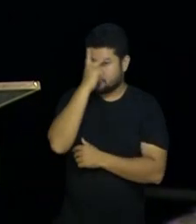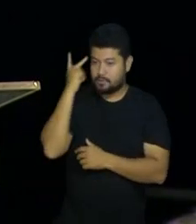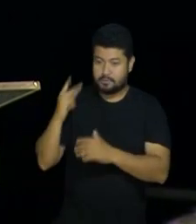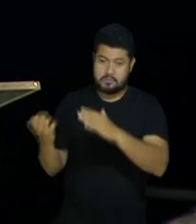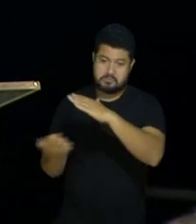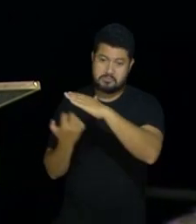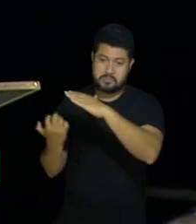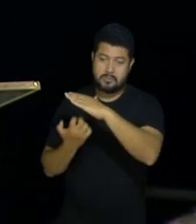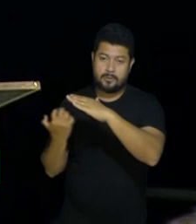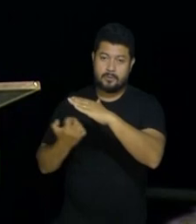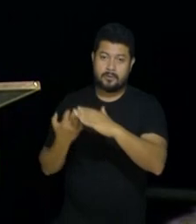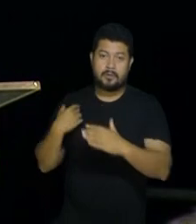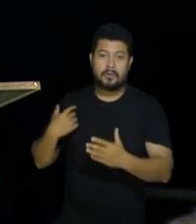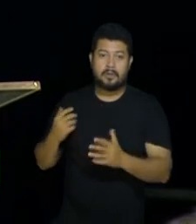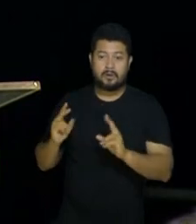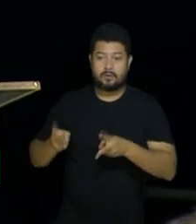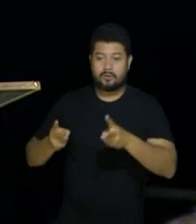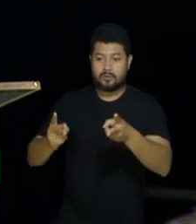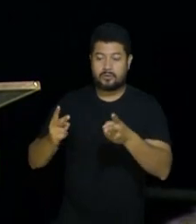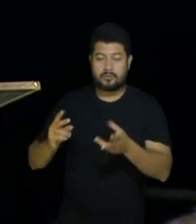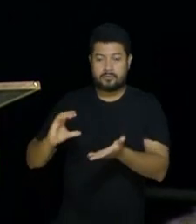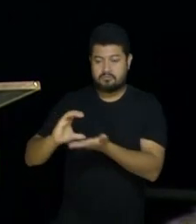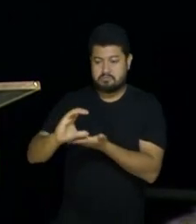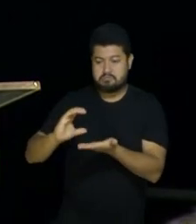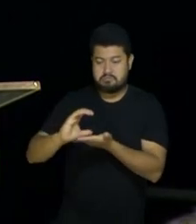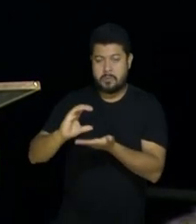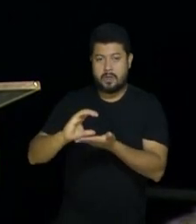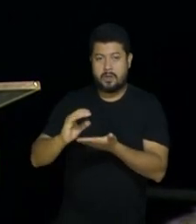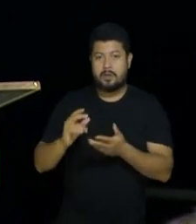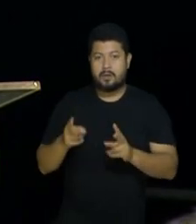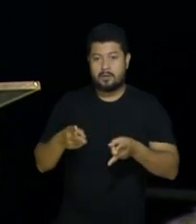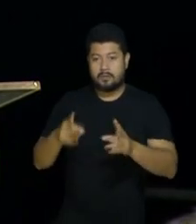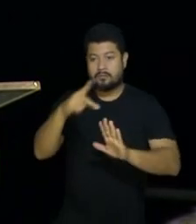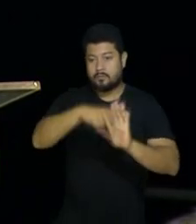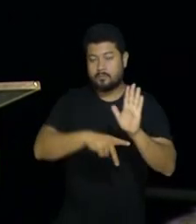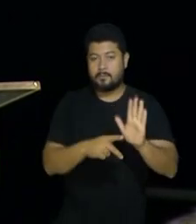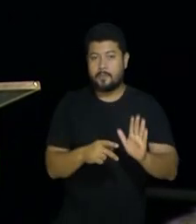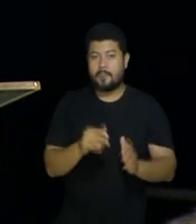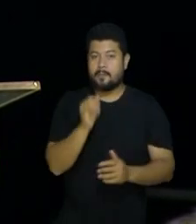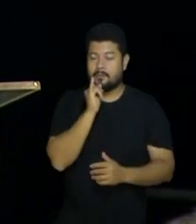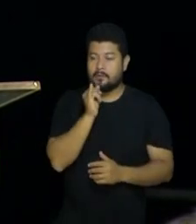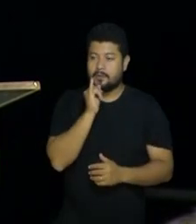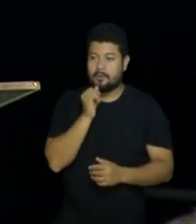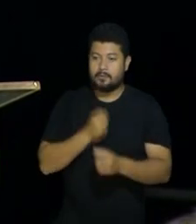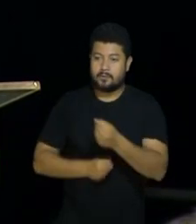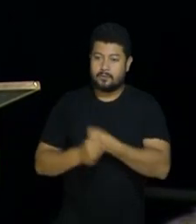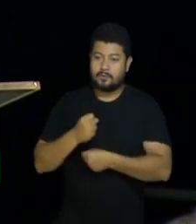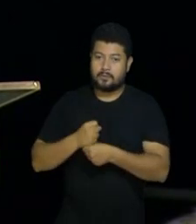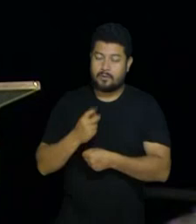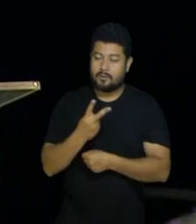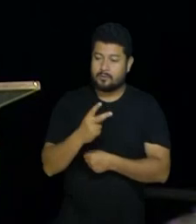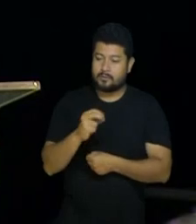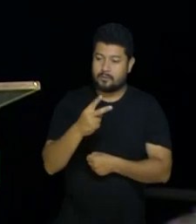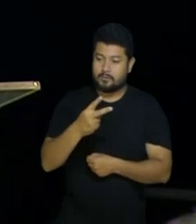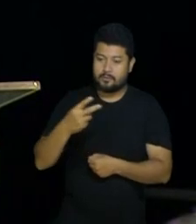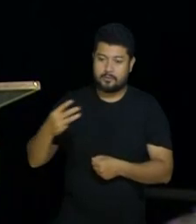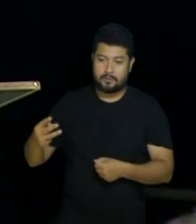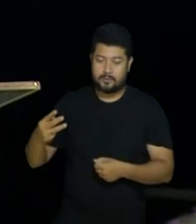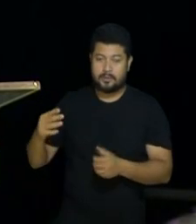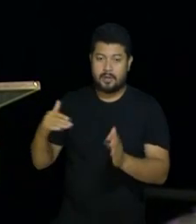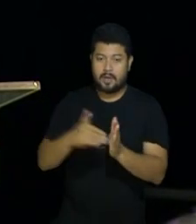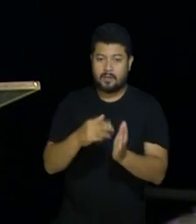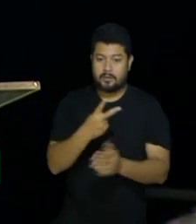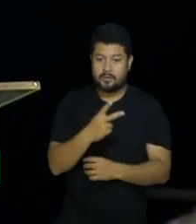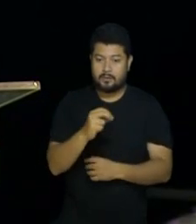a continuidade dos projetos na instituição. No ano em que realizamos o projeto Girassol, só no